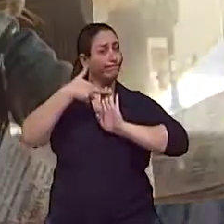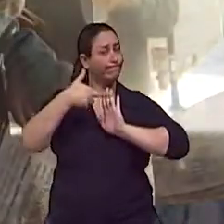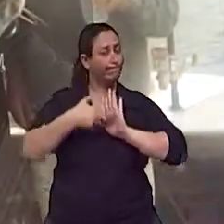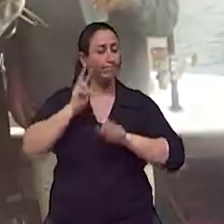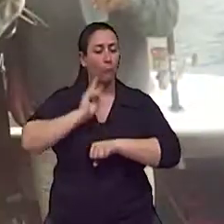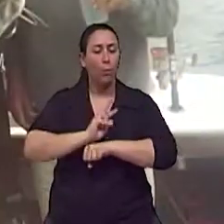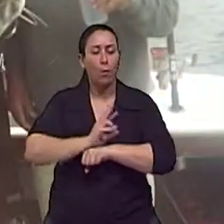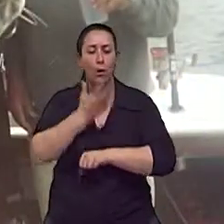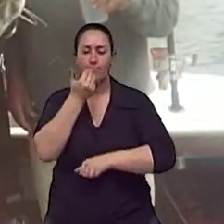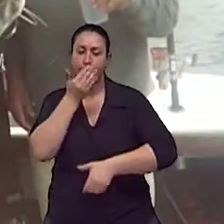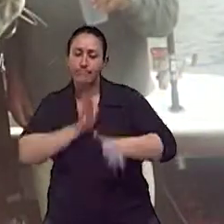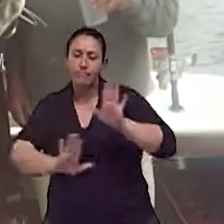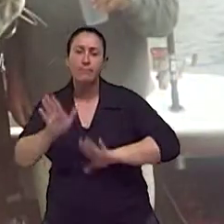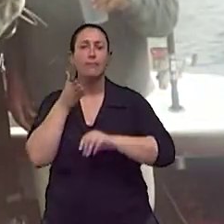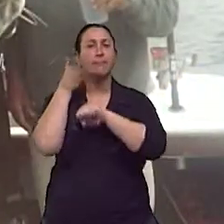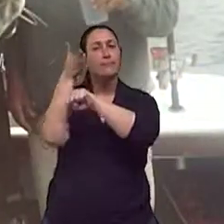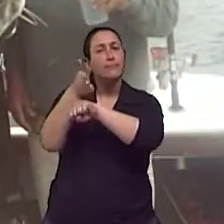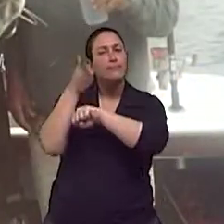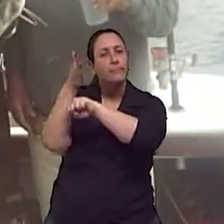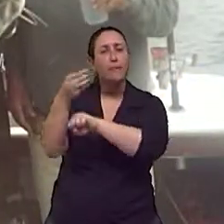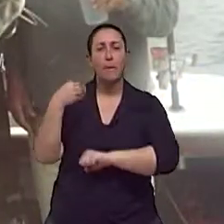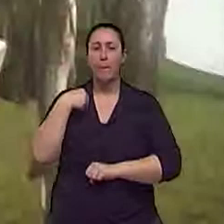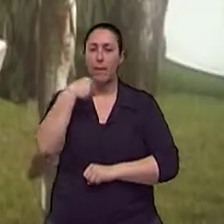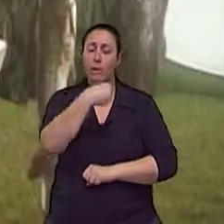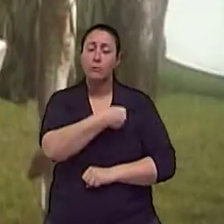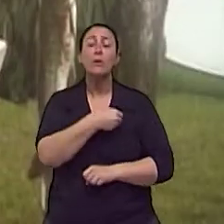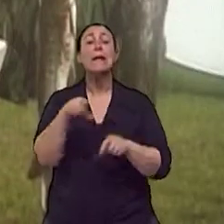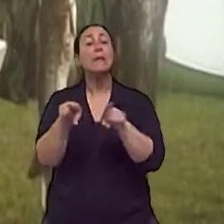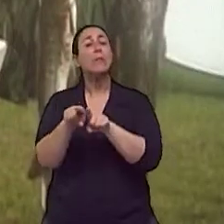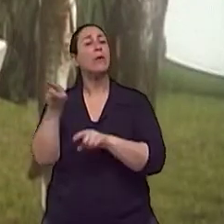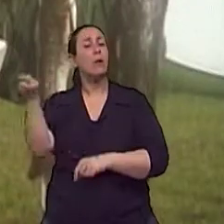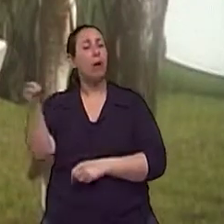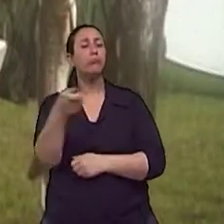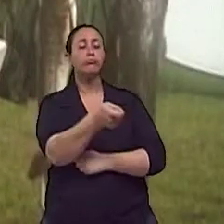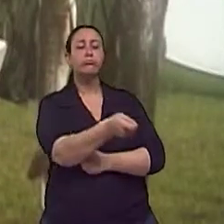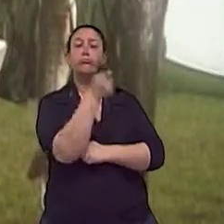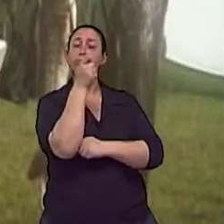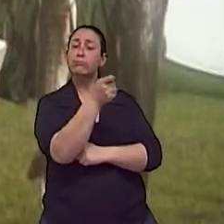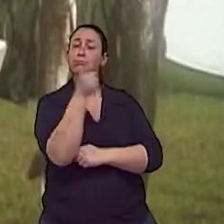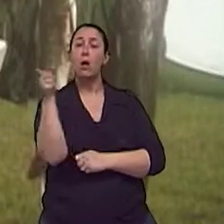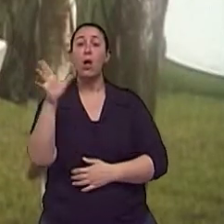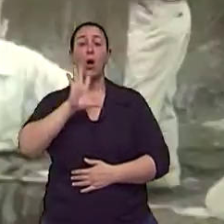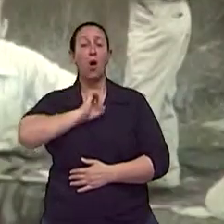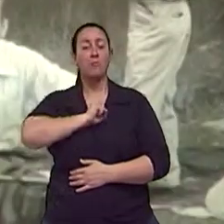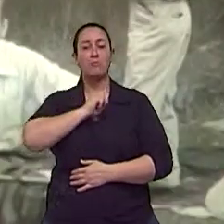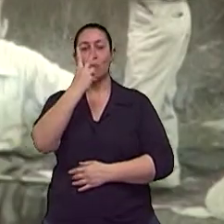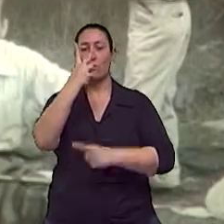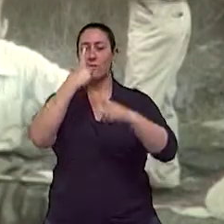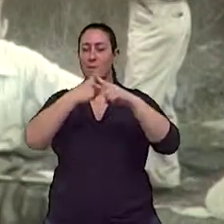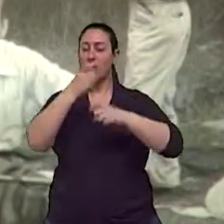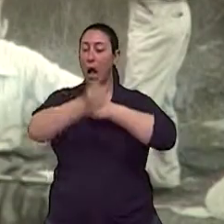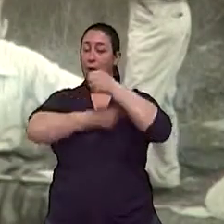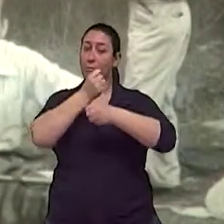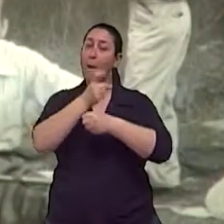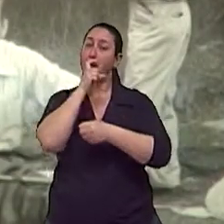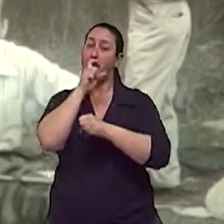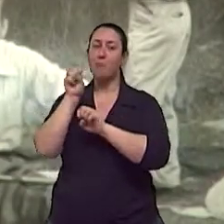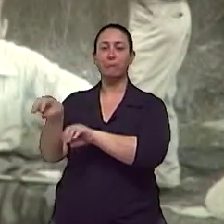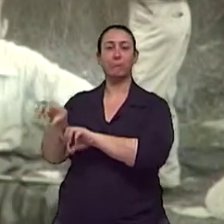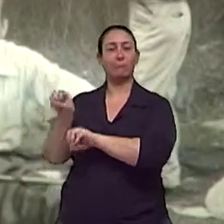procura duas vezes por ano praticar a pesca um hobby que aprendeu com o pai aos cinco anos de